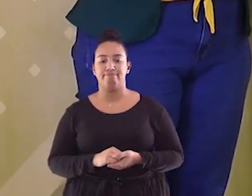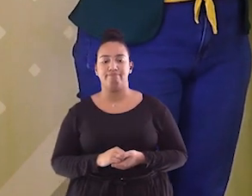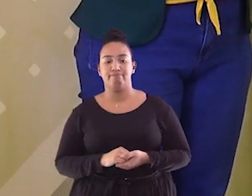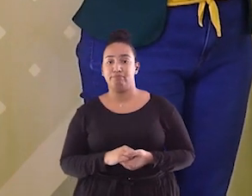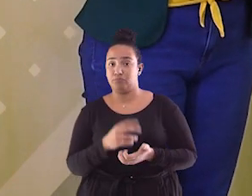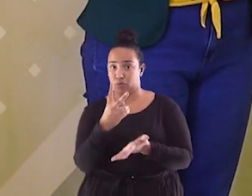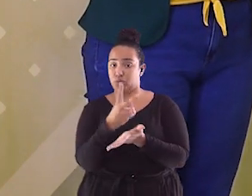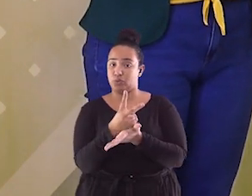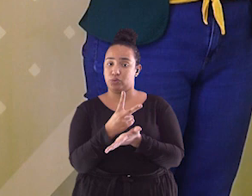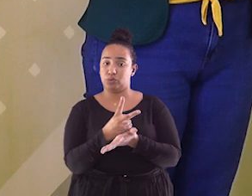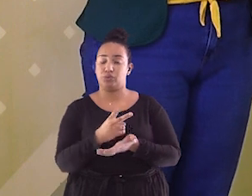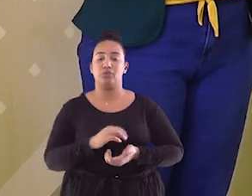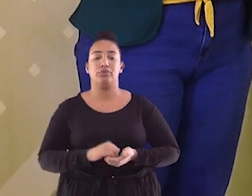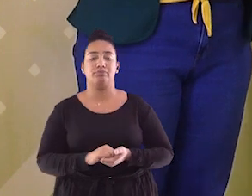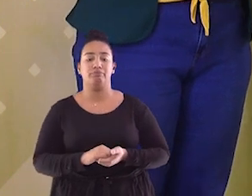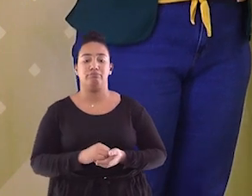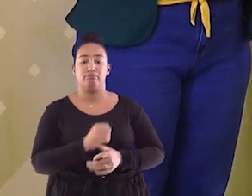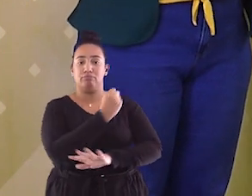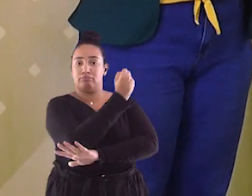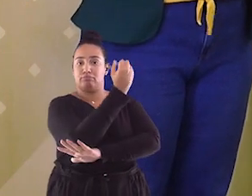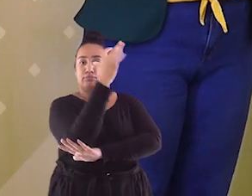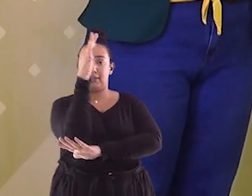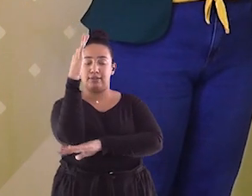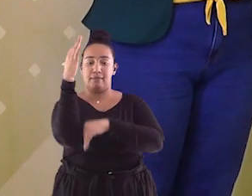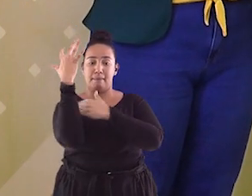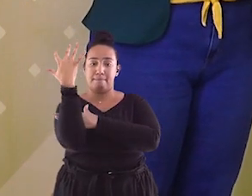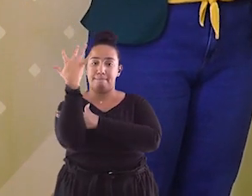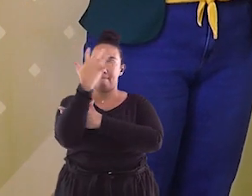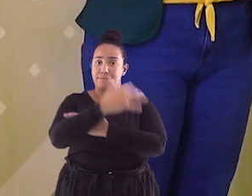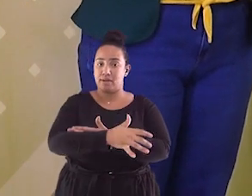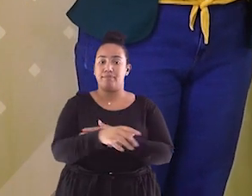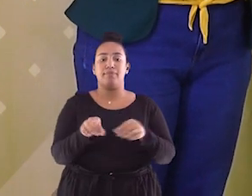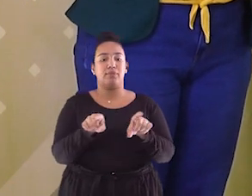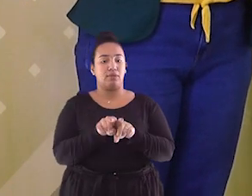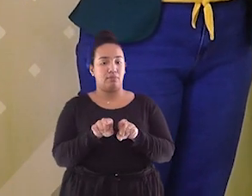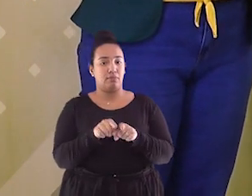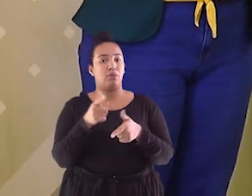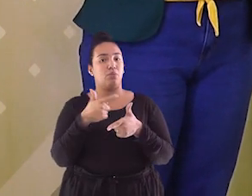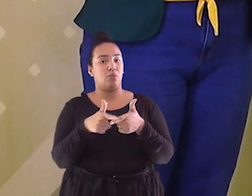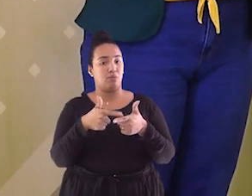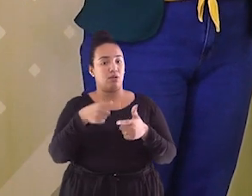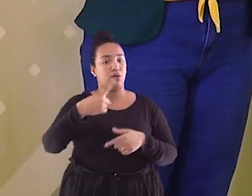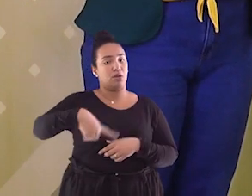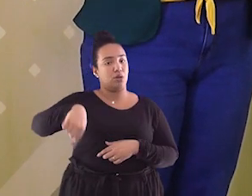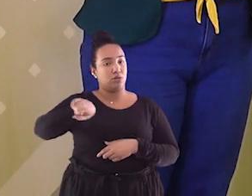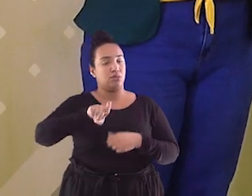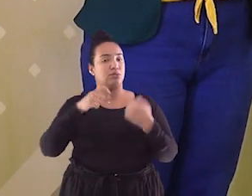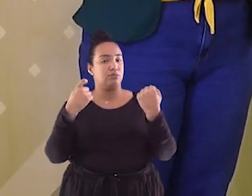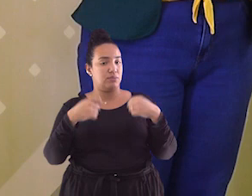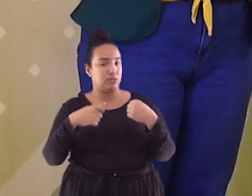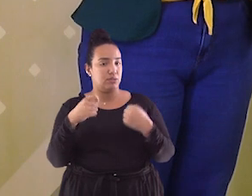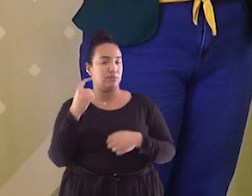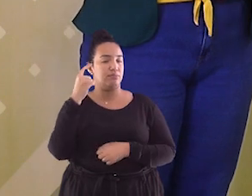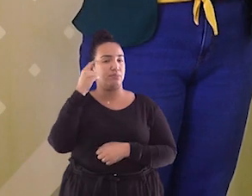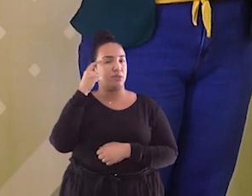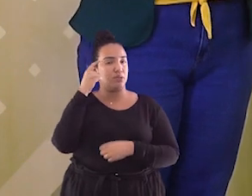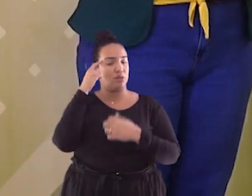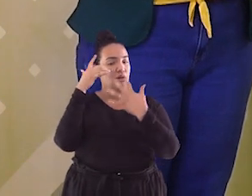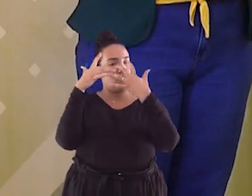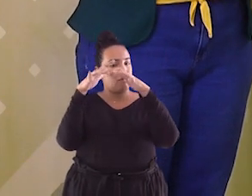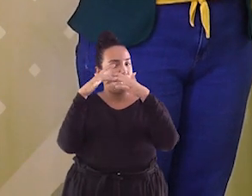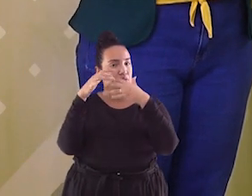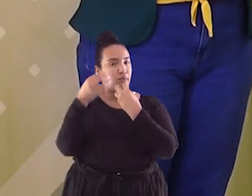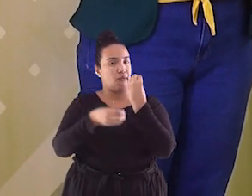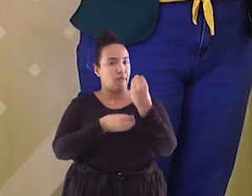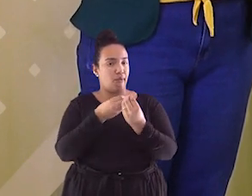Seguindo, o desmatamento também é outra situação que deve ser levada em consideração ao pensarmos na degradação do